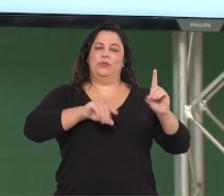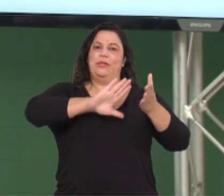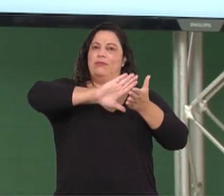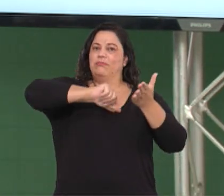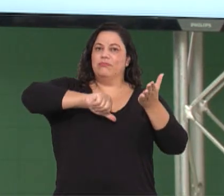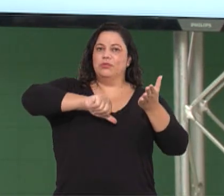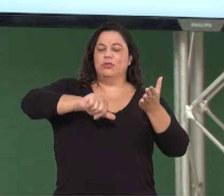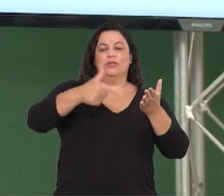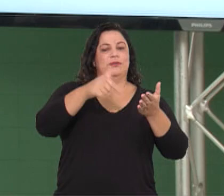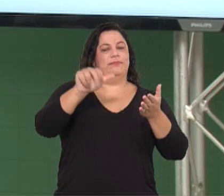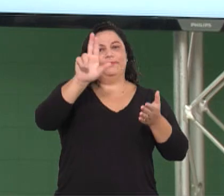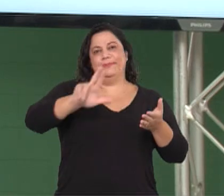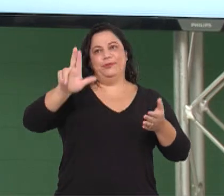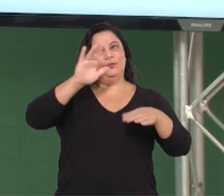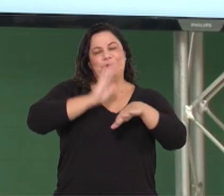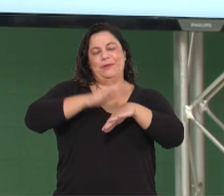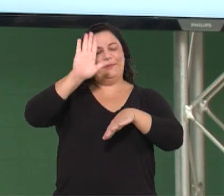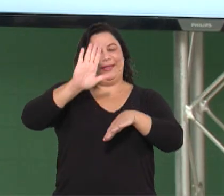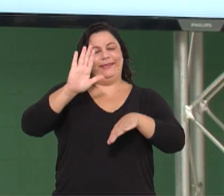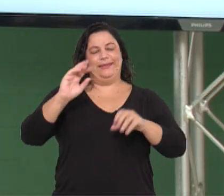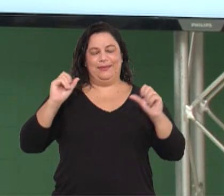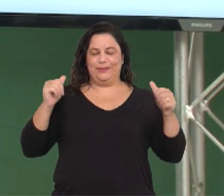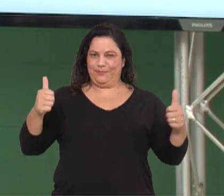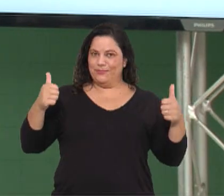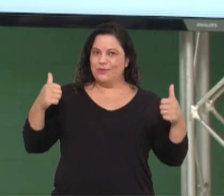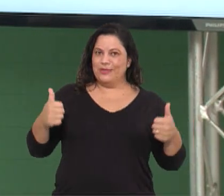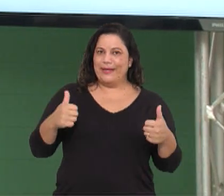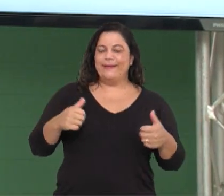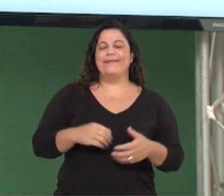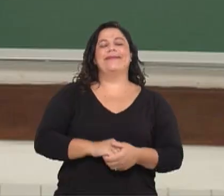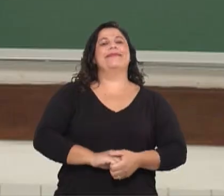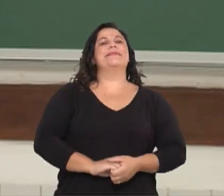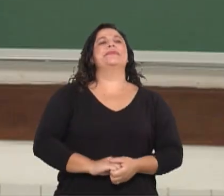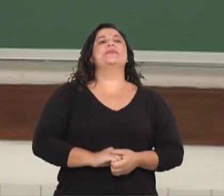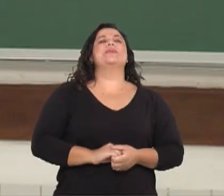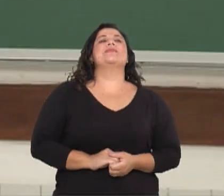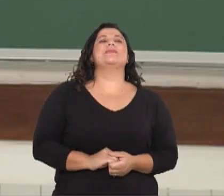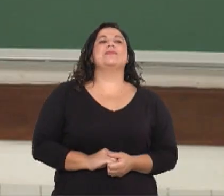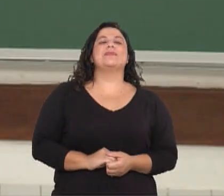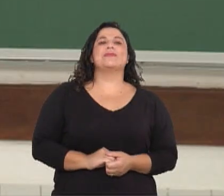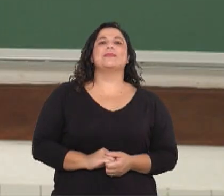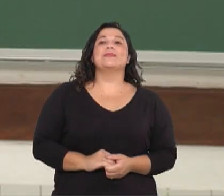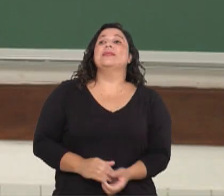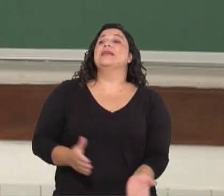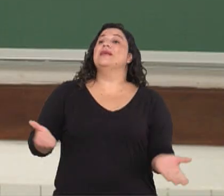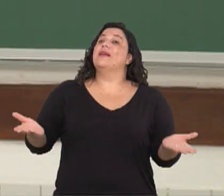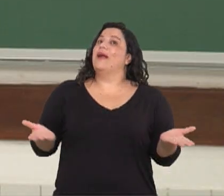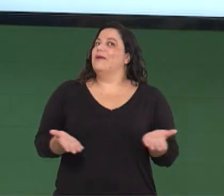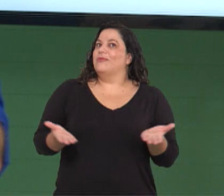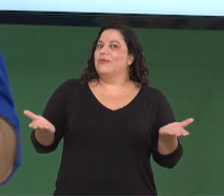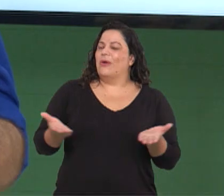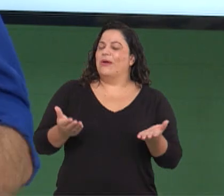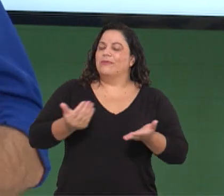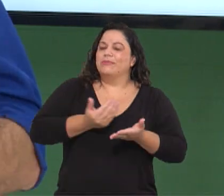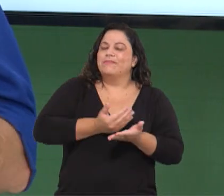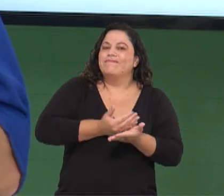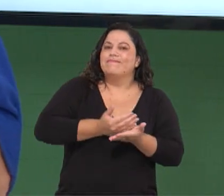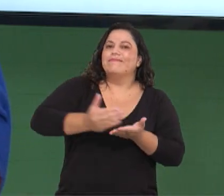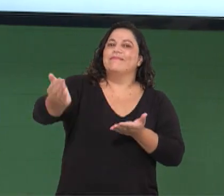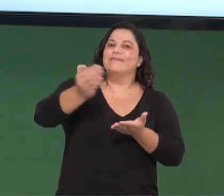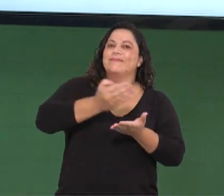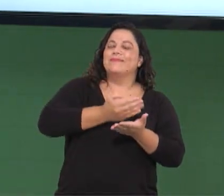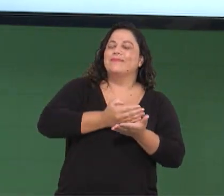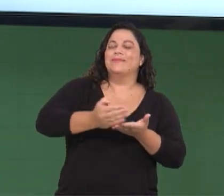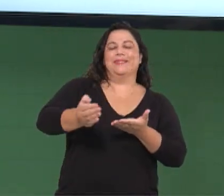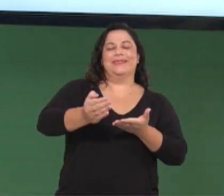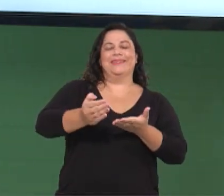pensados lá por Aristóteles, bem antigamente. E para nós começarmos a